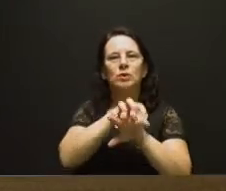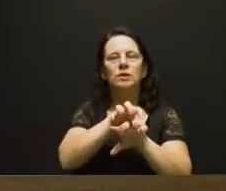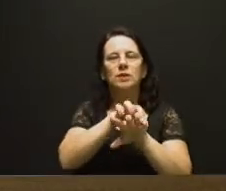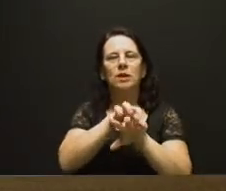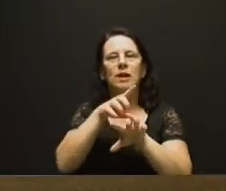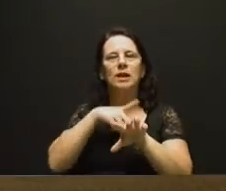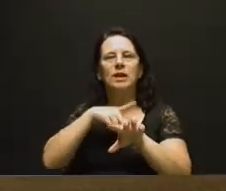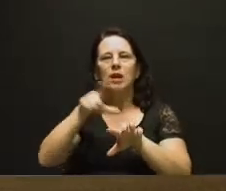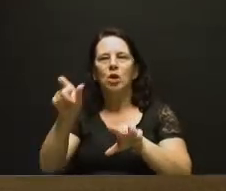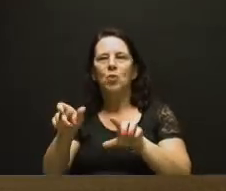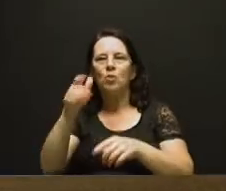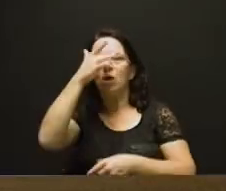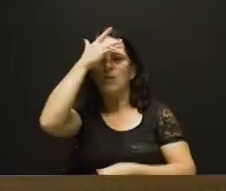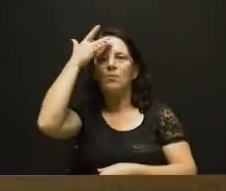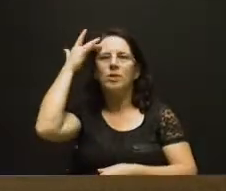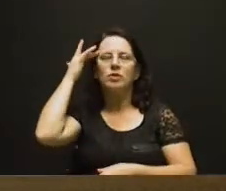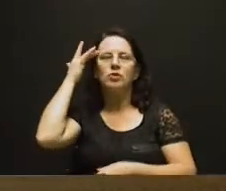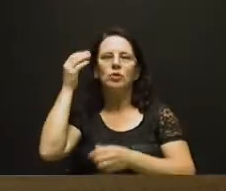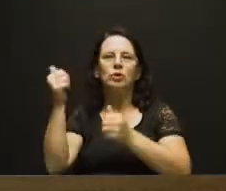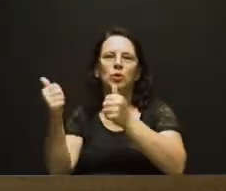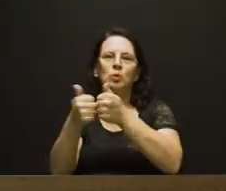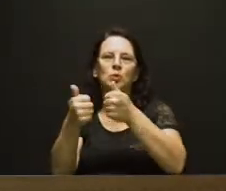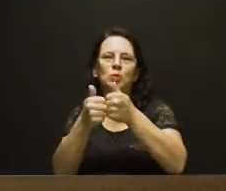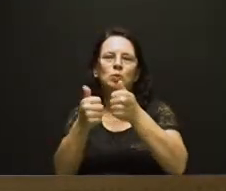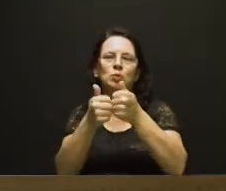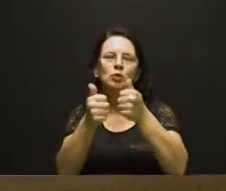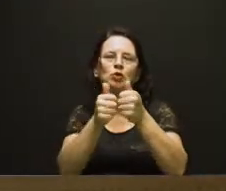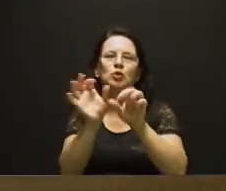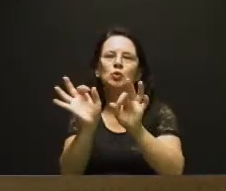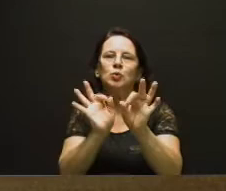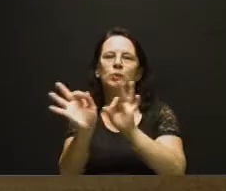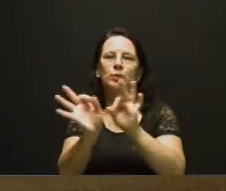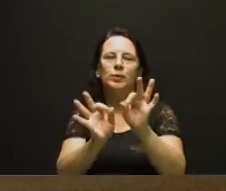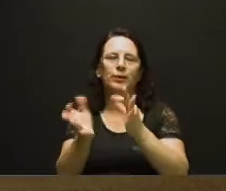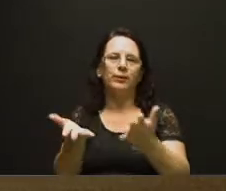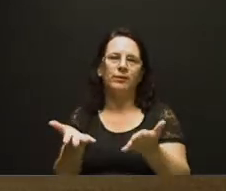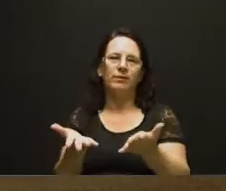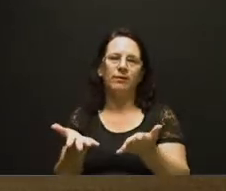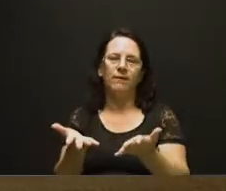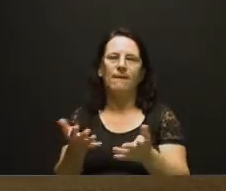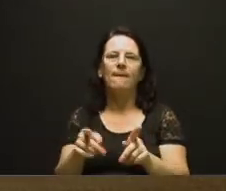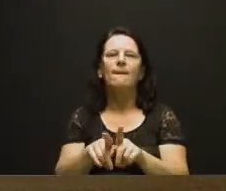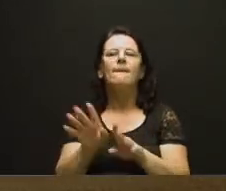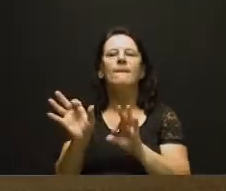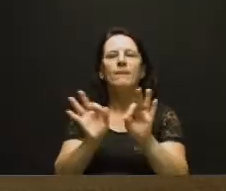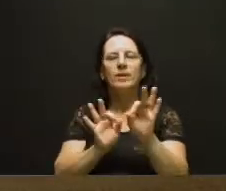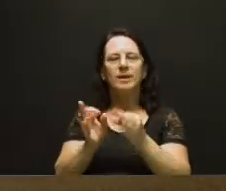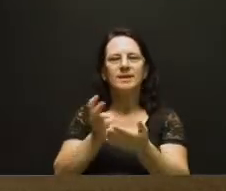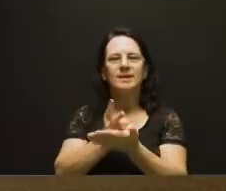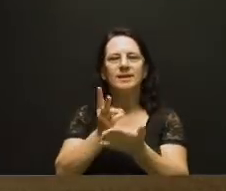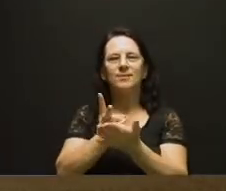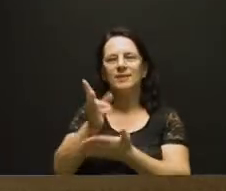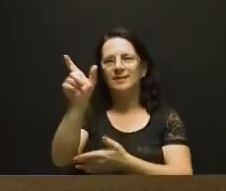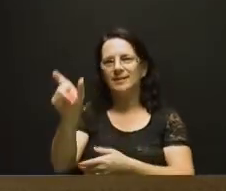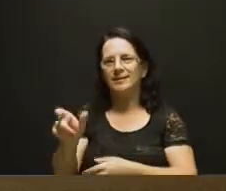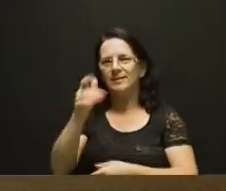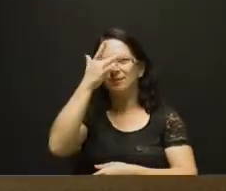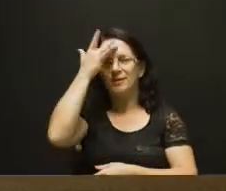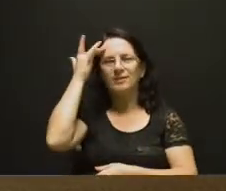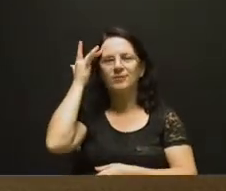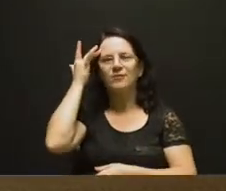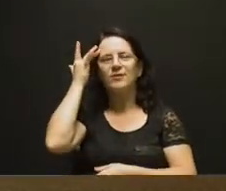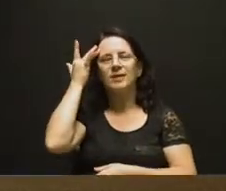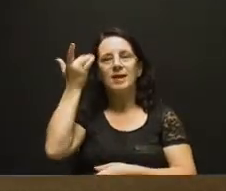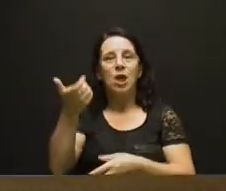uma pessoa eternamente doado pela cuidar e com isso ampliar e cuidar daquela pessoa e para mim o conceito de